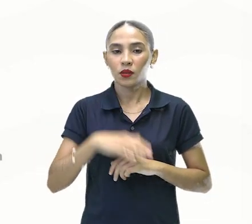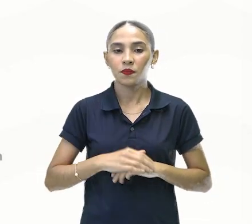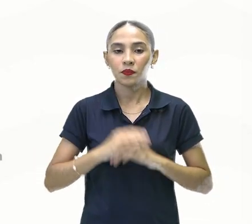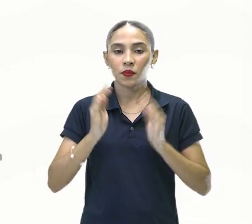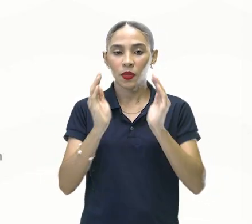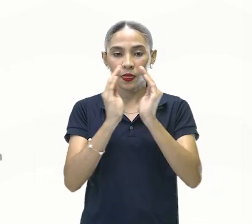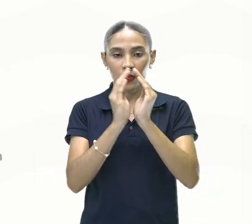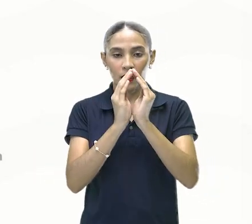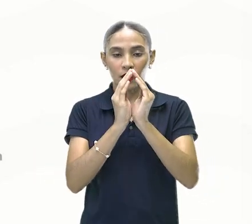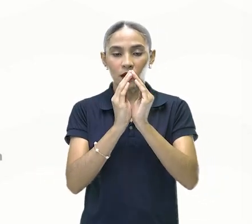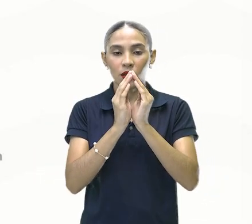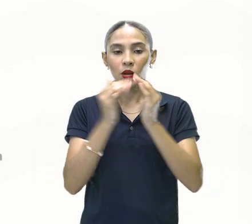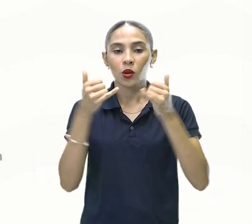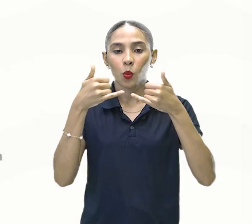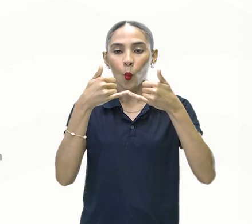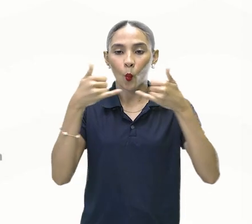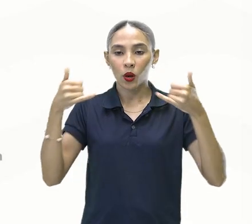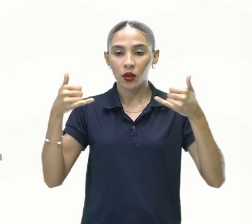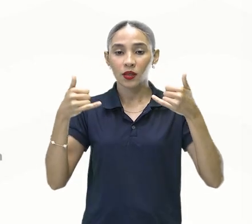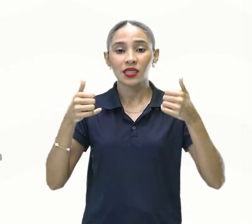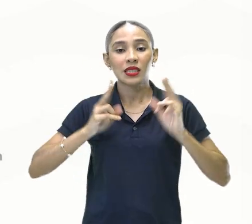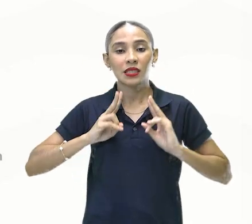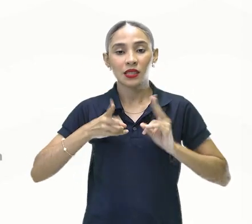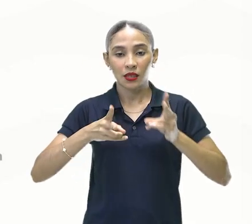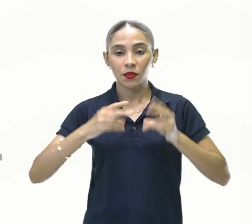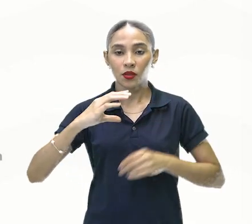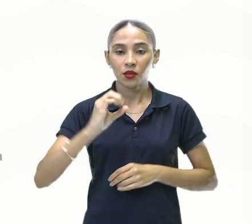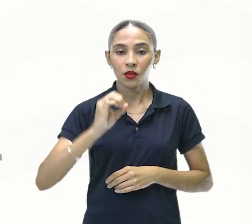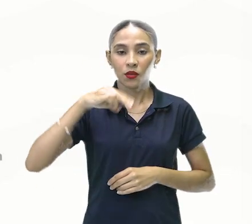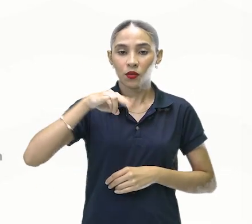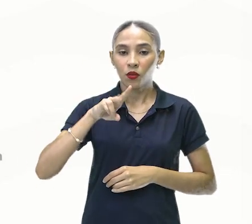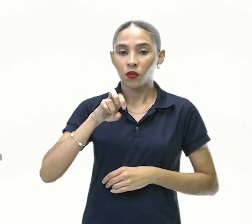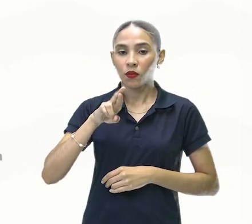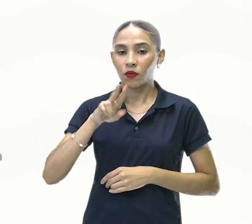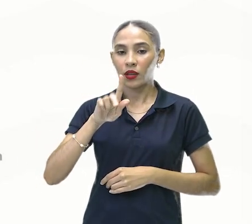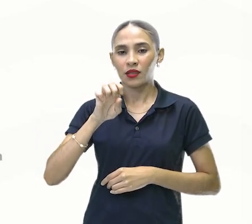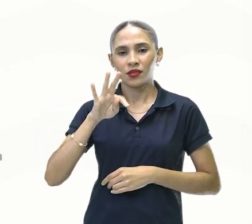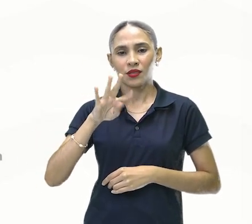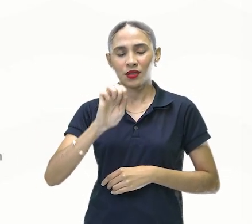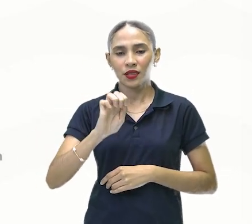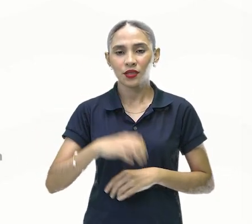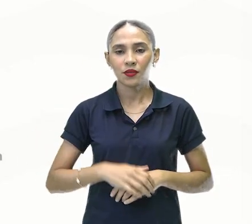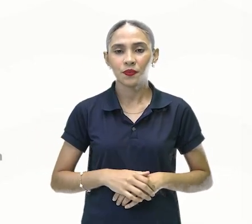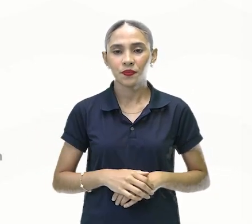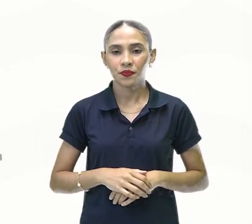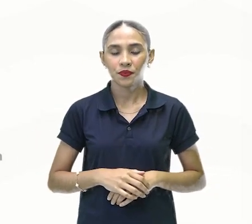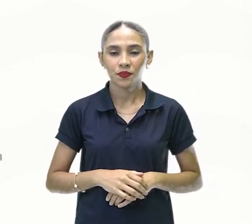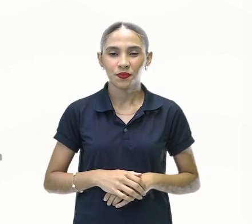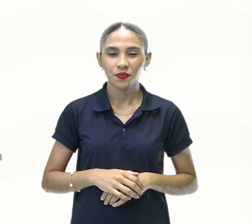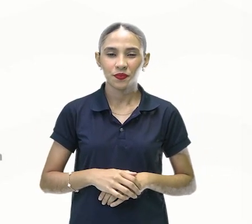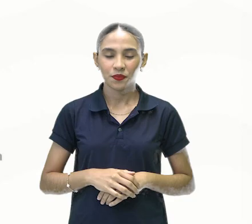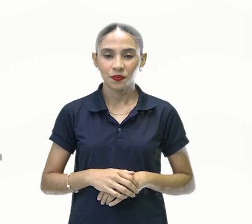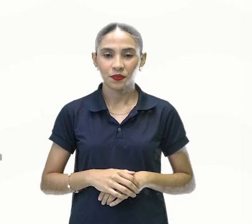bordos finos será sempre convergente.